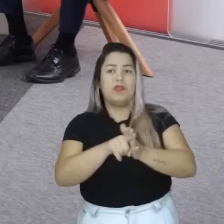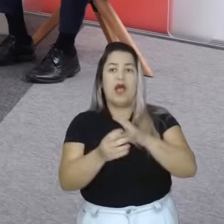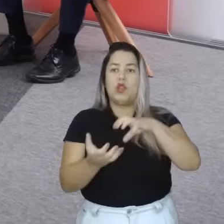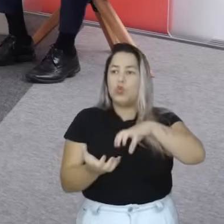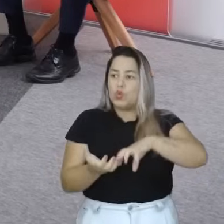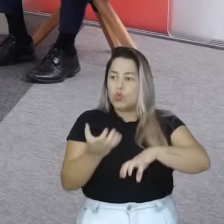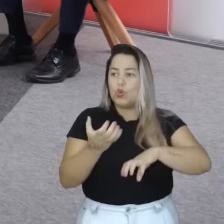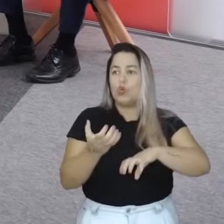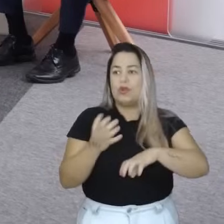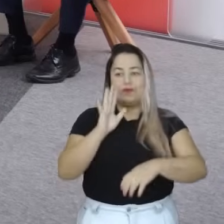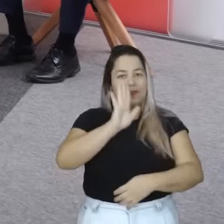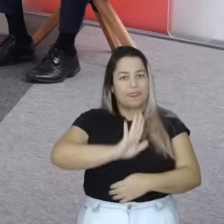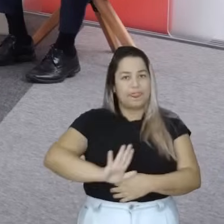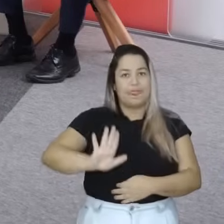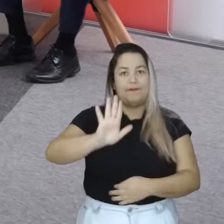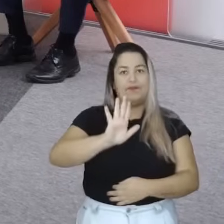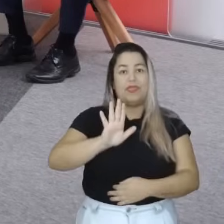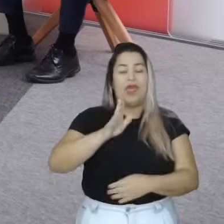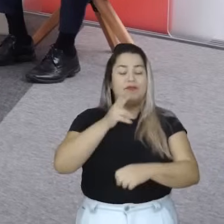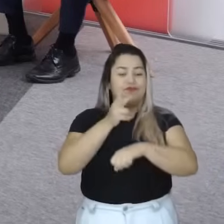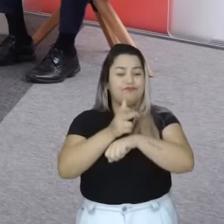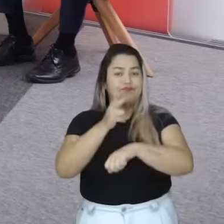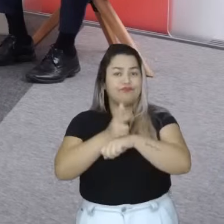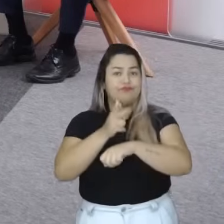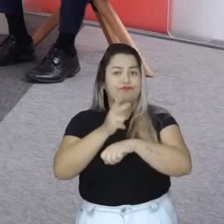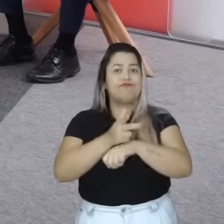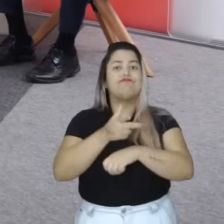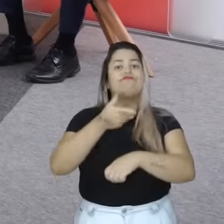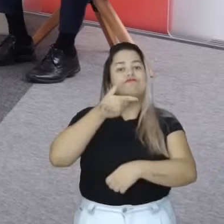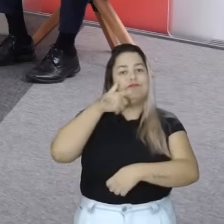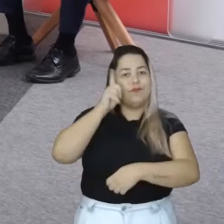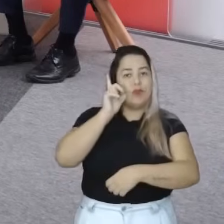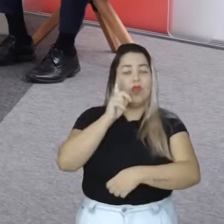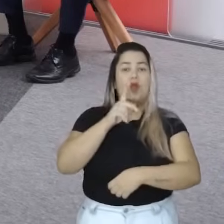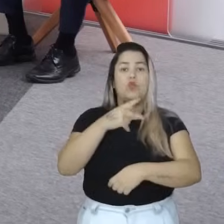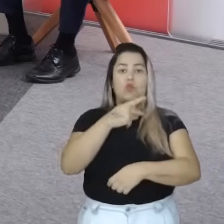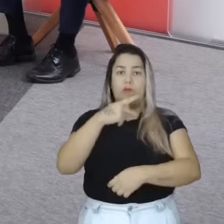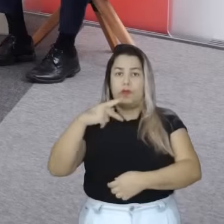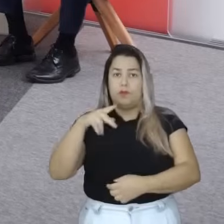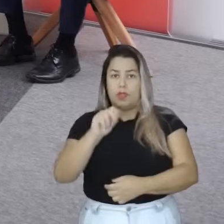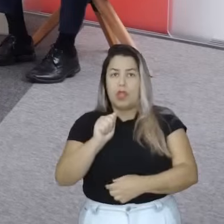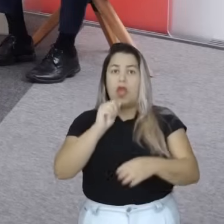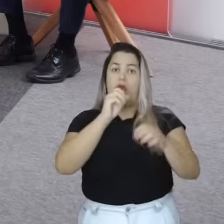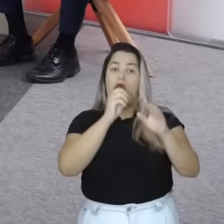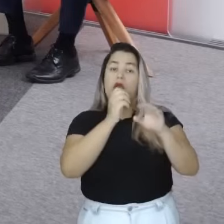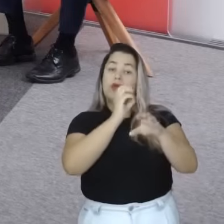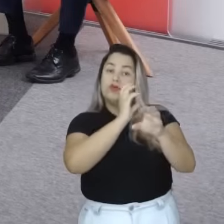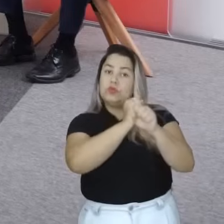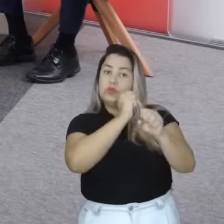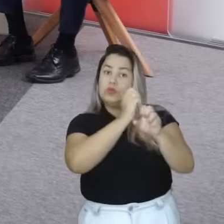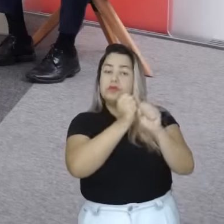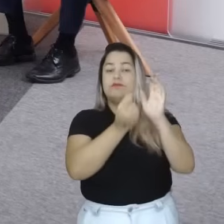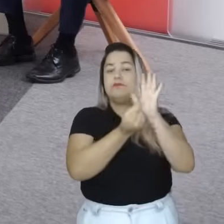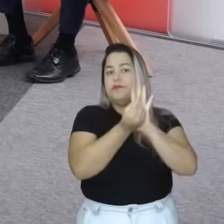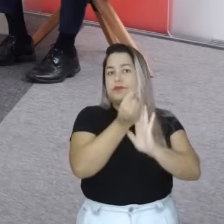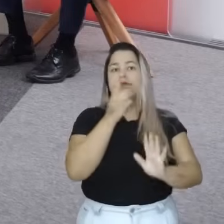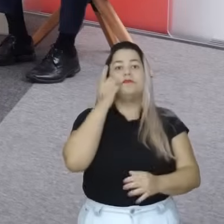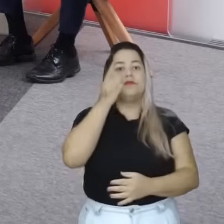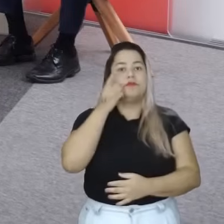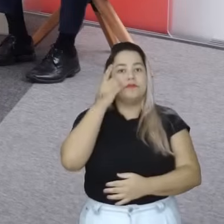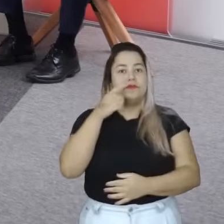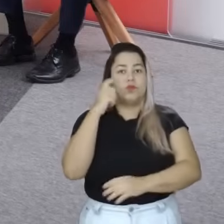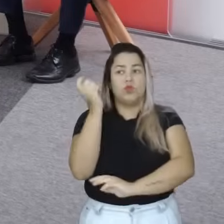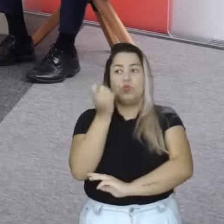Congresso Nacional. A gente gravou ontem uma entrevista com o relator do PPA na Comissão de Orçamento, o deputado federal pelo PT